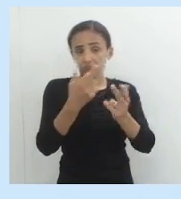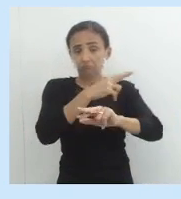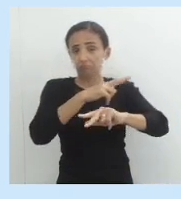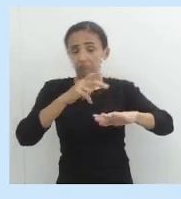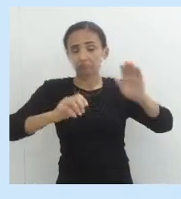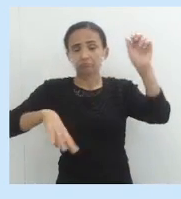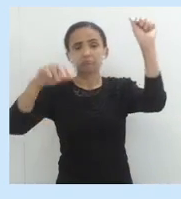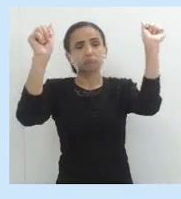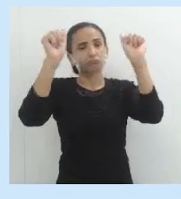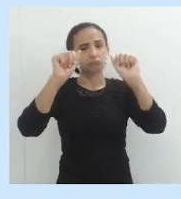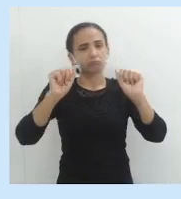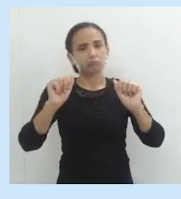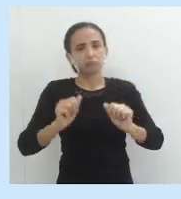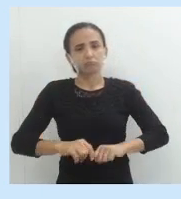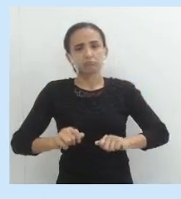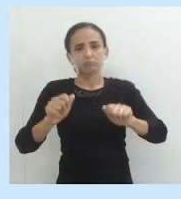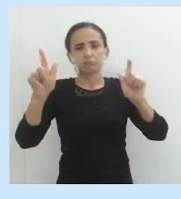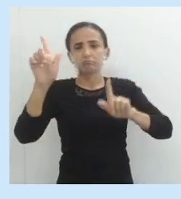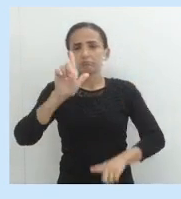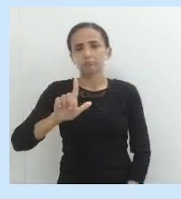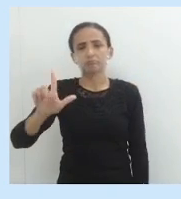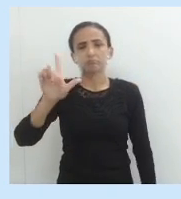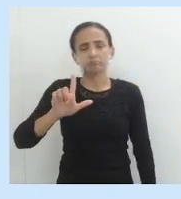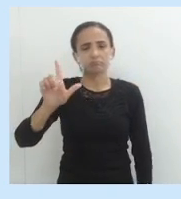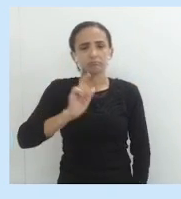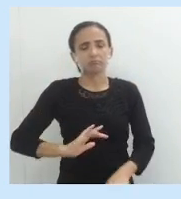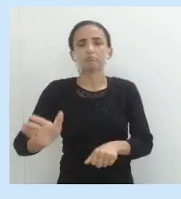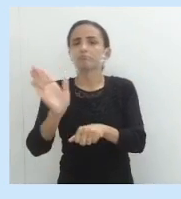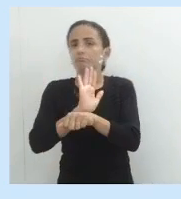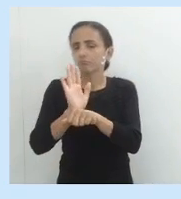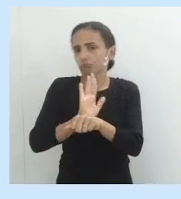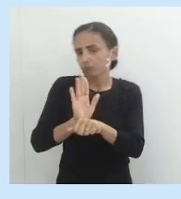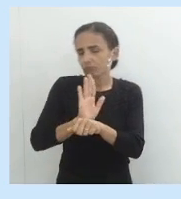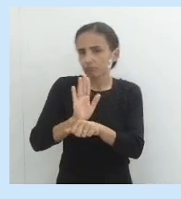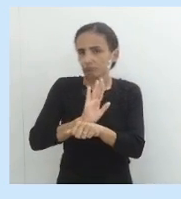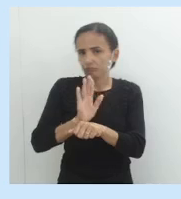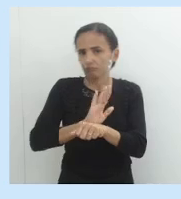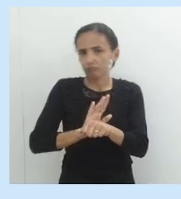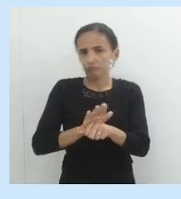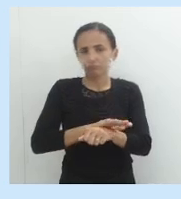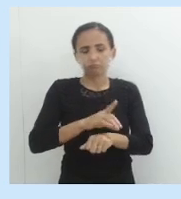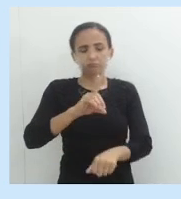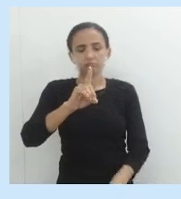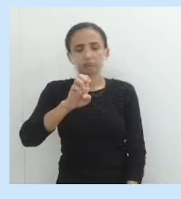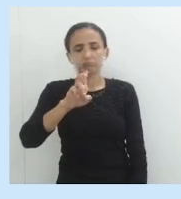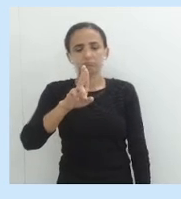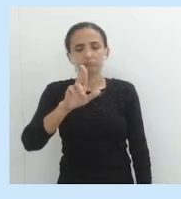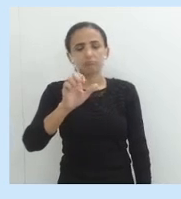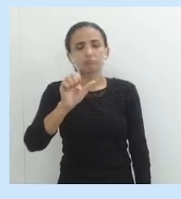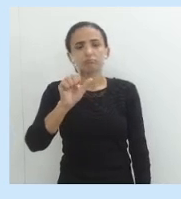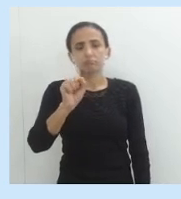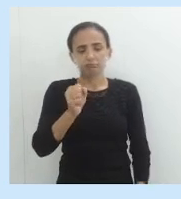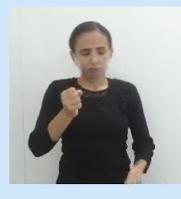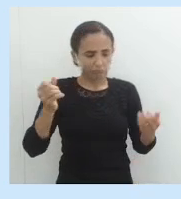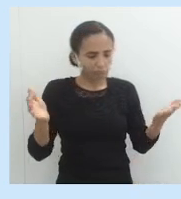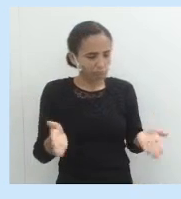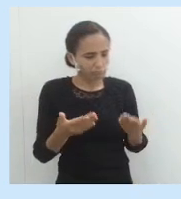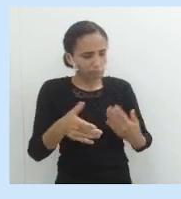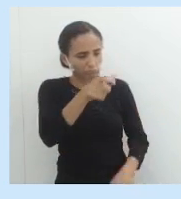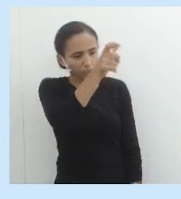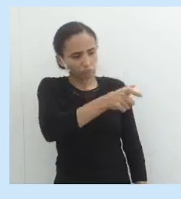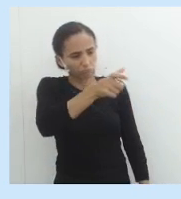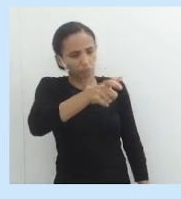tanto da literatura quanto do cinema, enfim. Né, os deuses gregos, eles vão dar essa inspiração. Então,